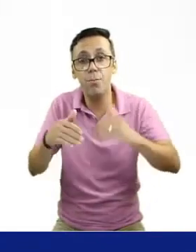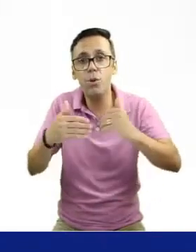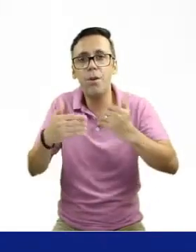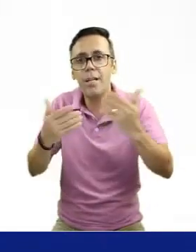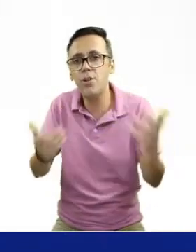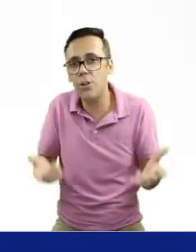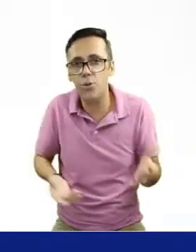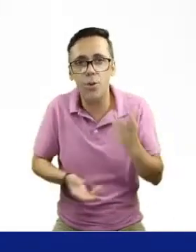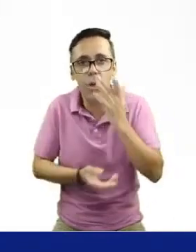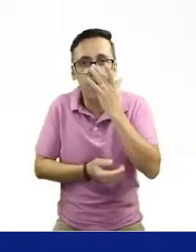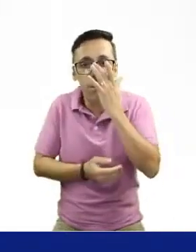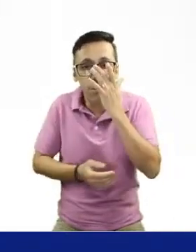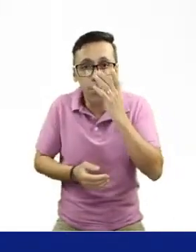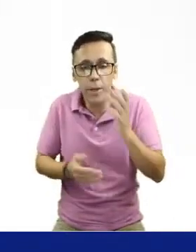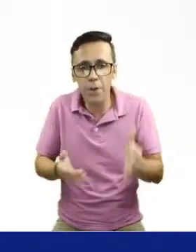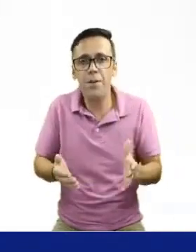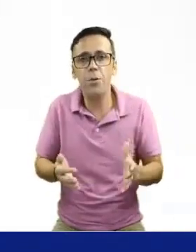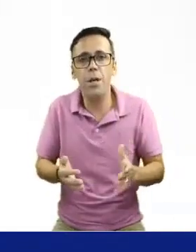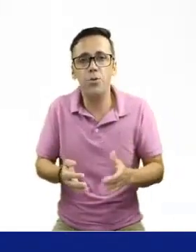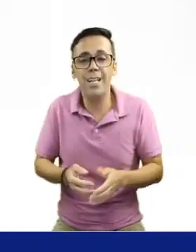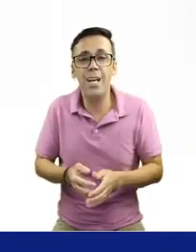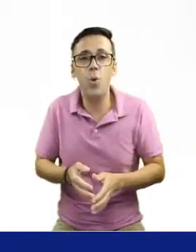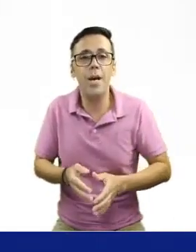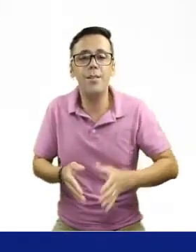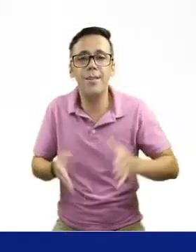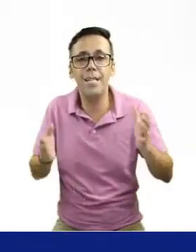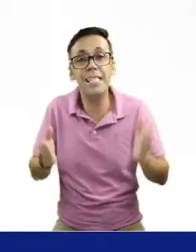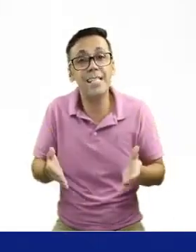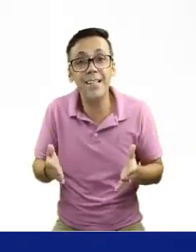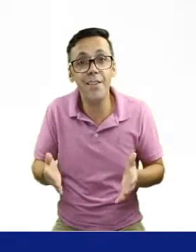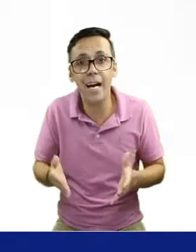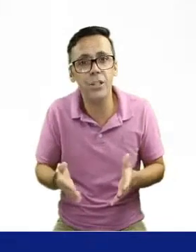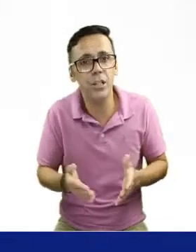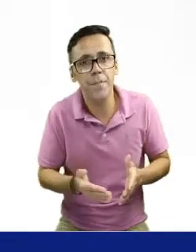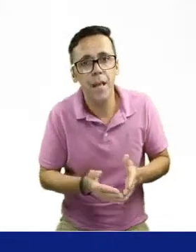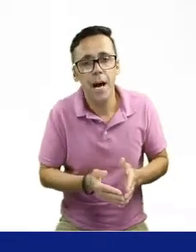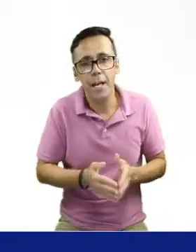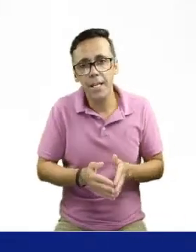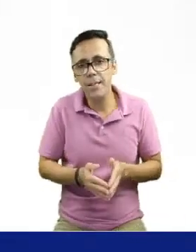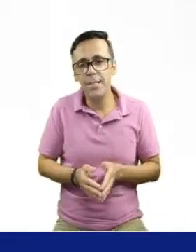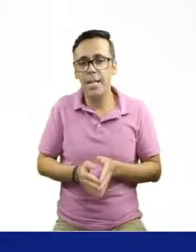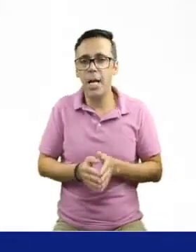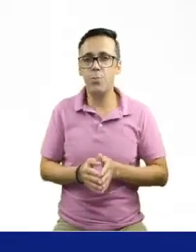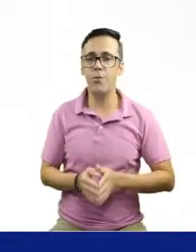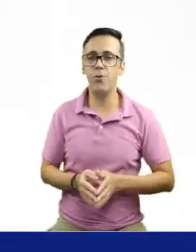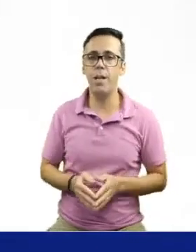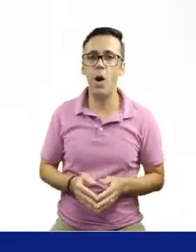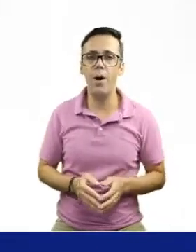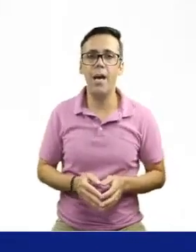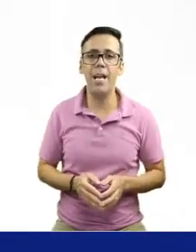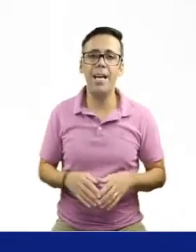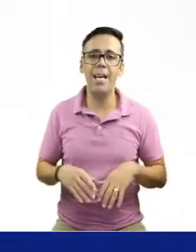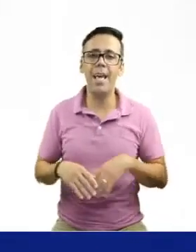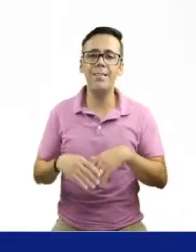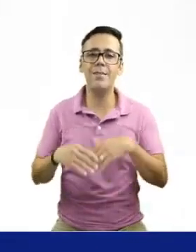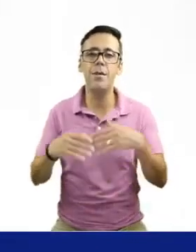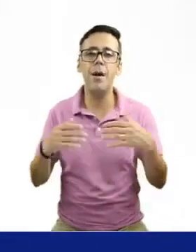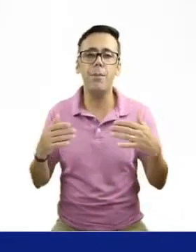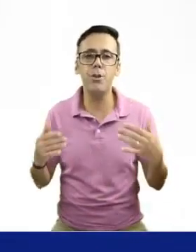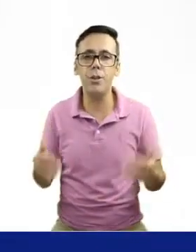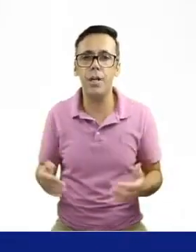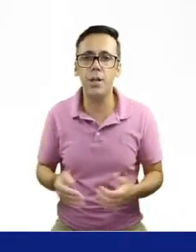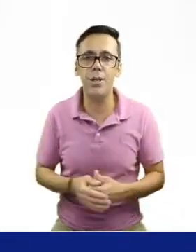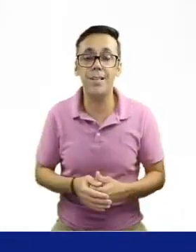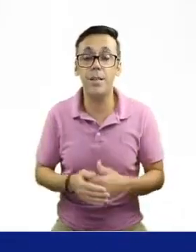inclusive muito além disso O que que eu falo isso em decorrência da Necessidade a necessidade profissional ela é